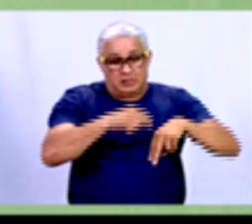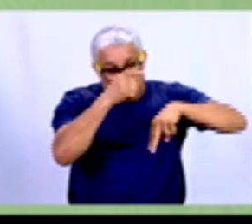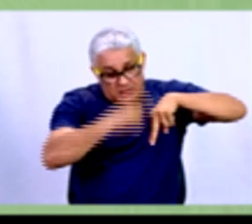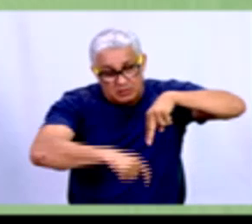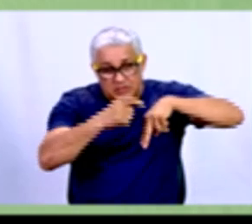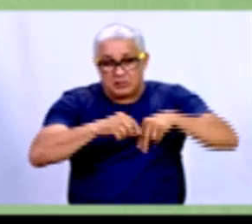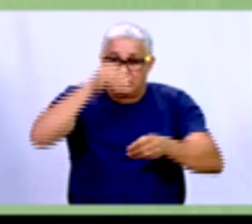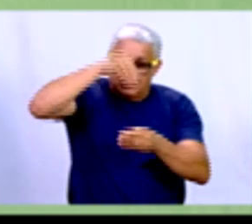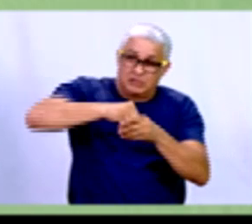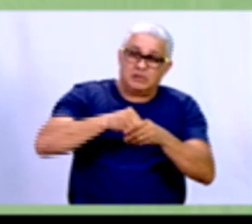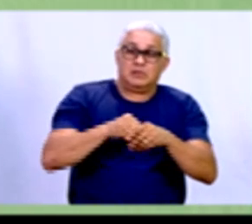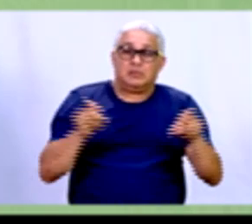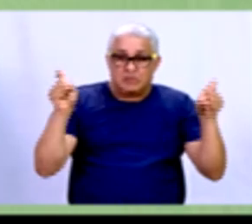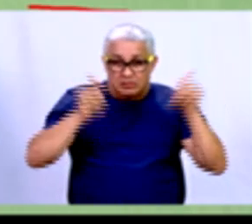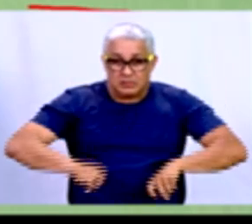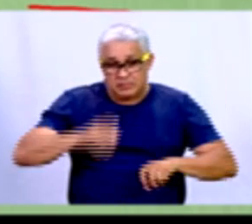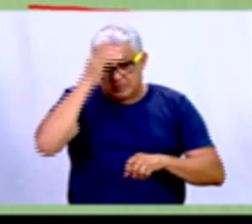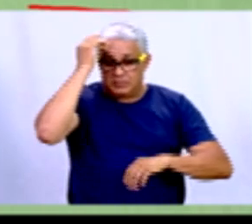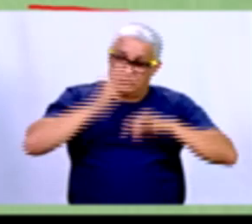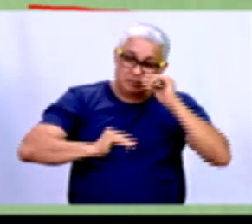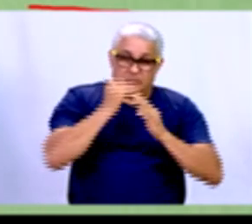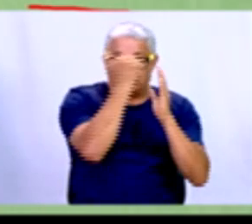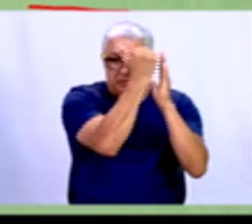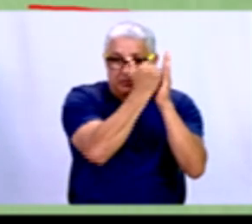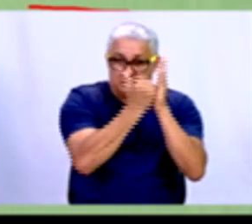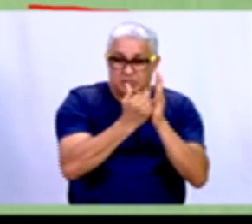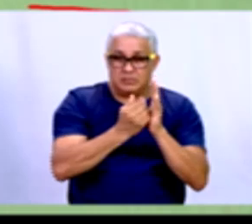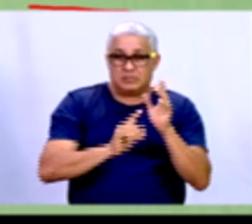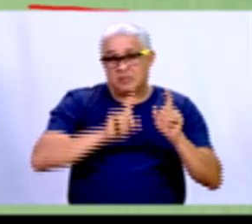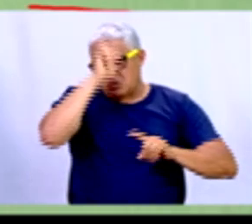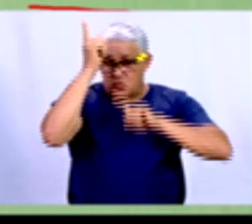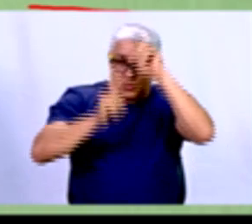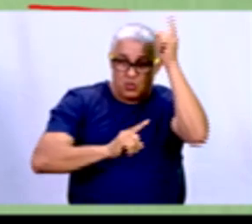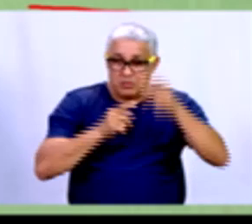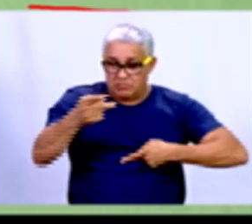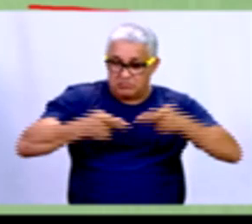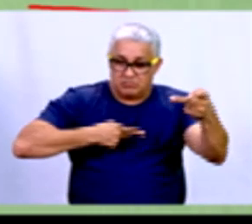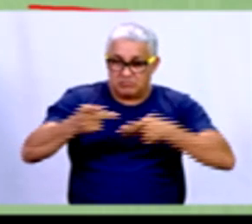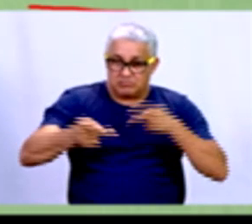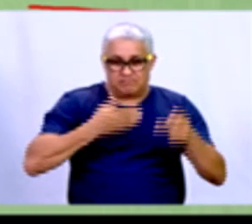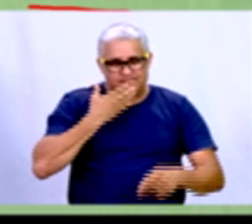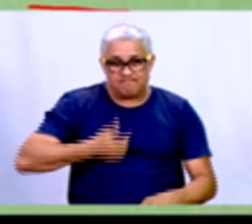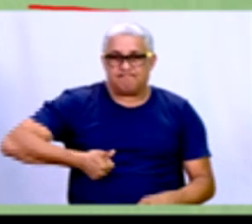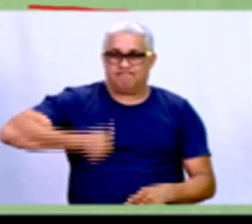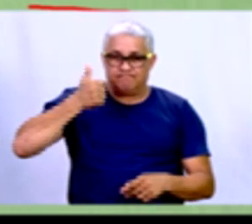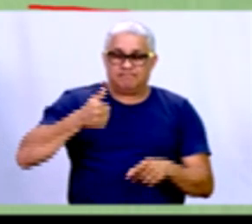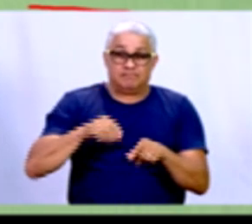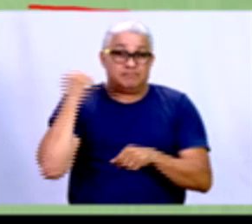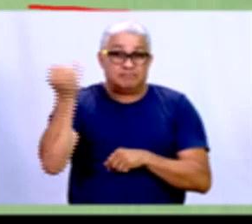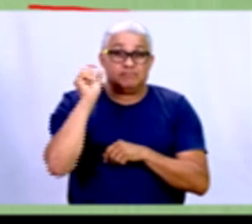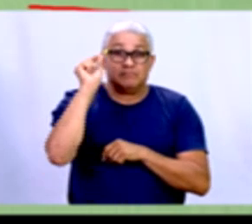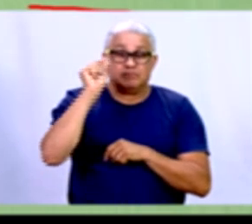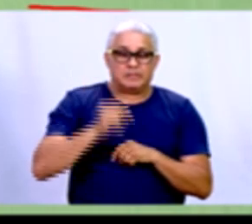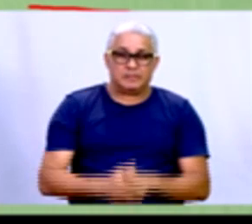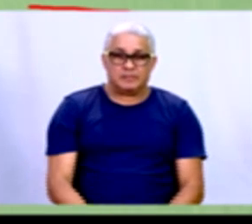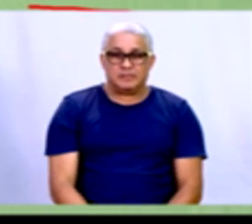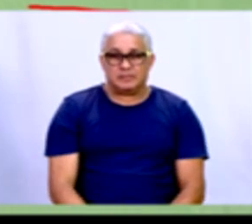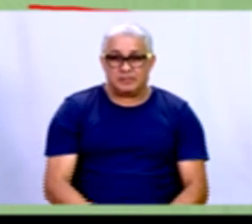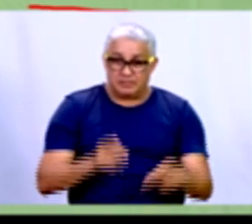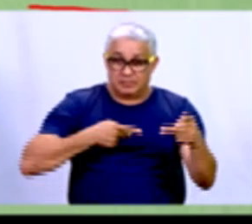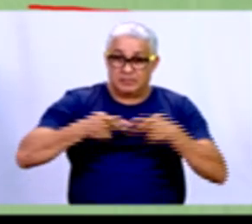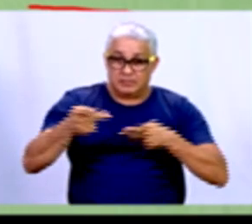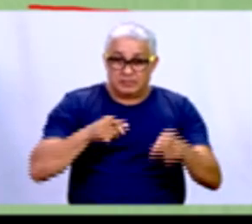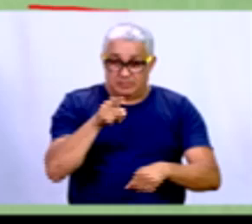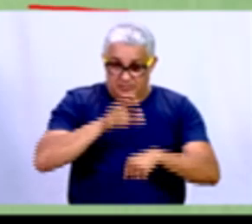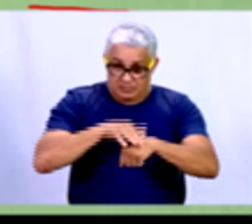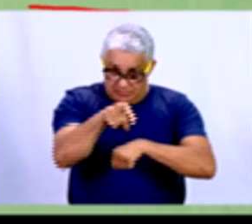que desenvolvedores criem projetos mais atrativos. Então, é importante que os projetos que